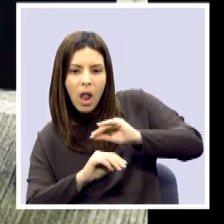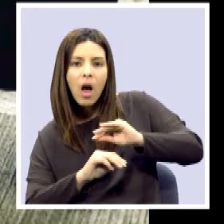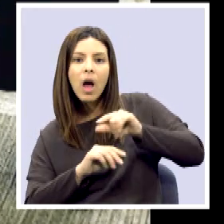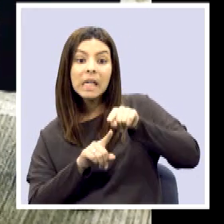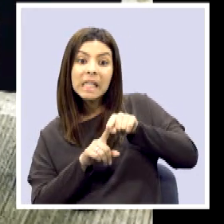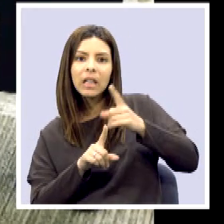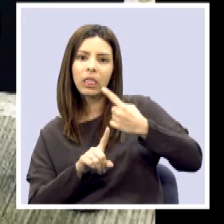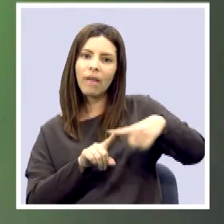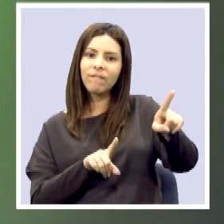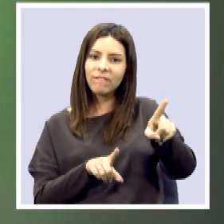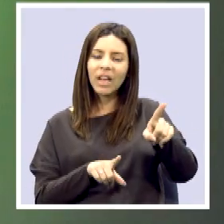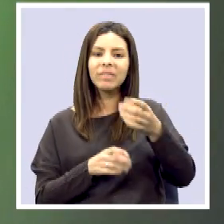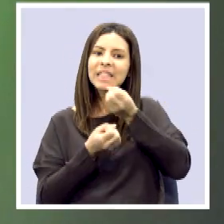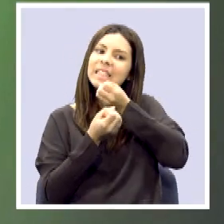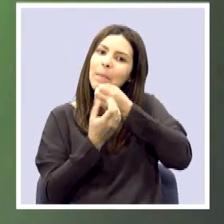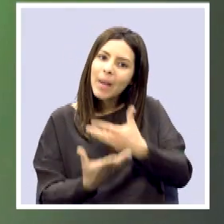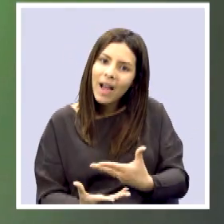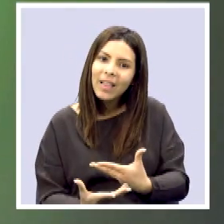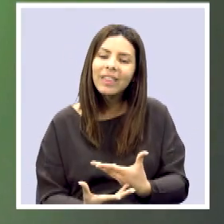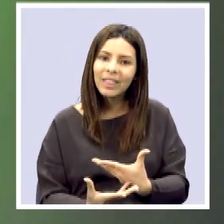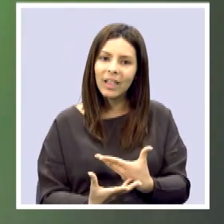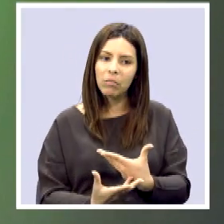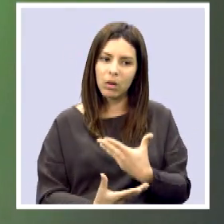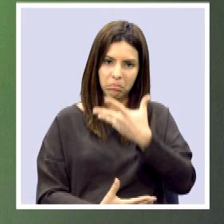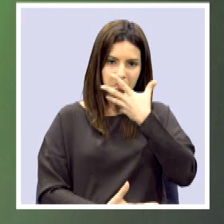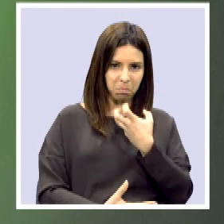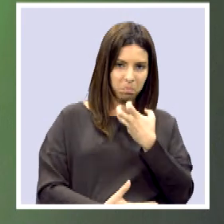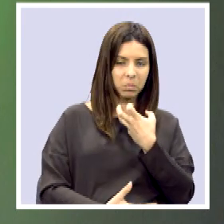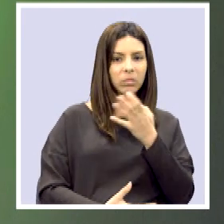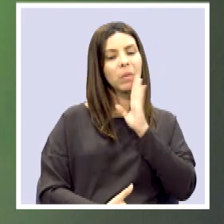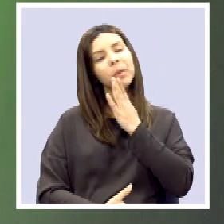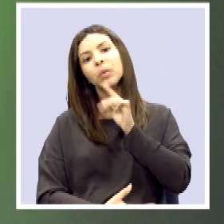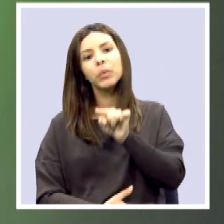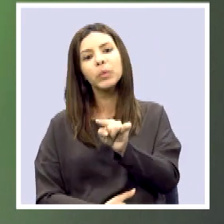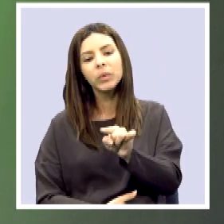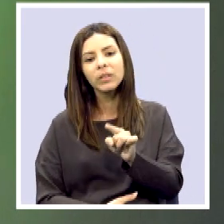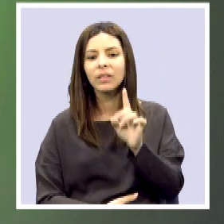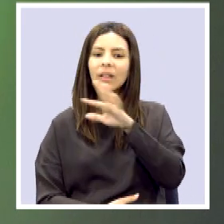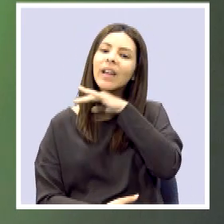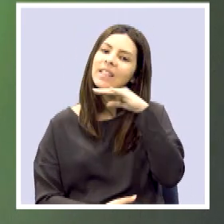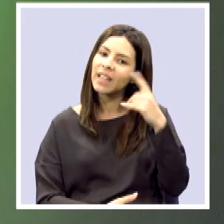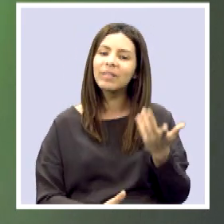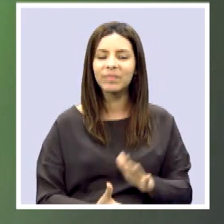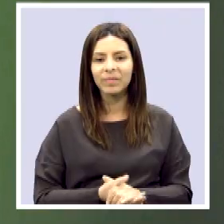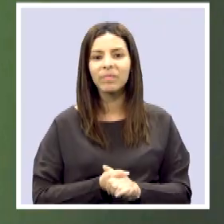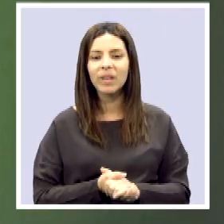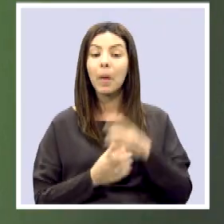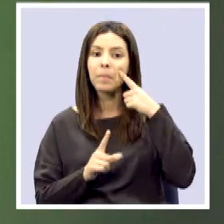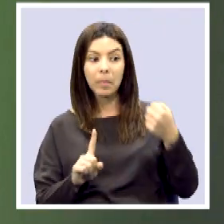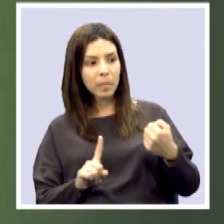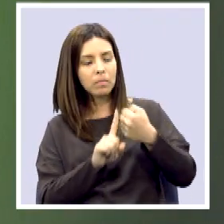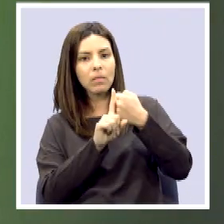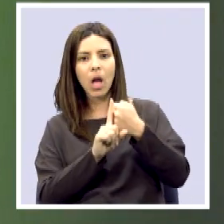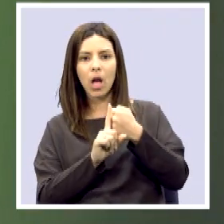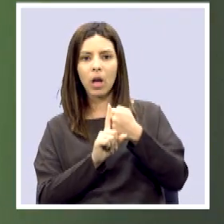que são completamente diferentes, que são pessoas muito mais simpáticas ou que são pessoas muito mais sisudas. Foi incrível, foi incrível. Eu acho que o